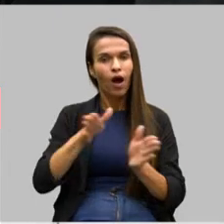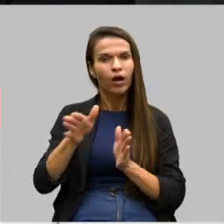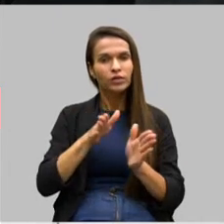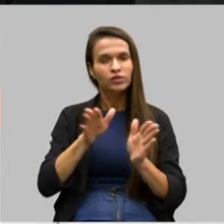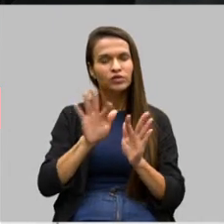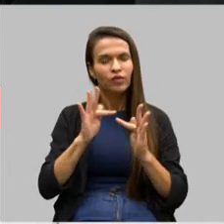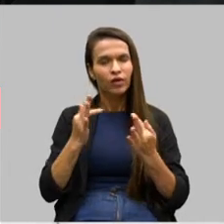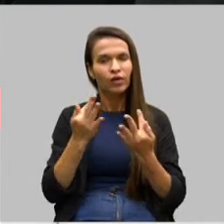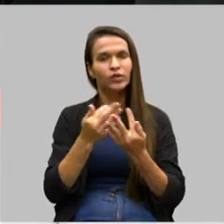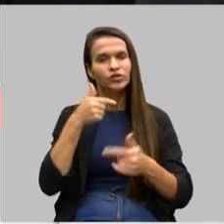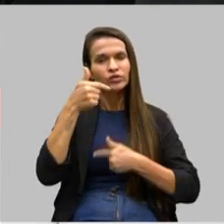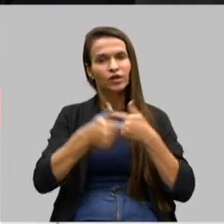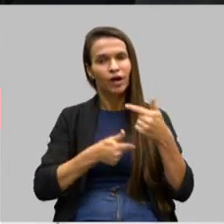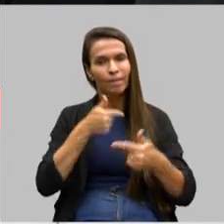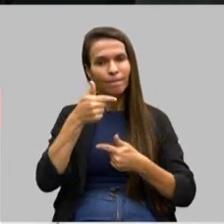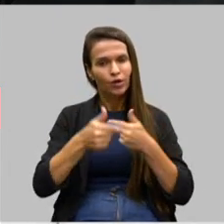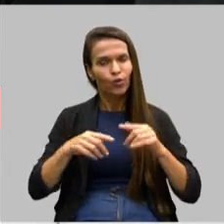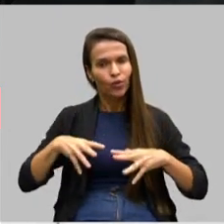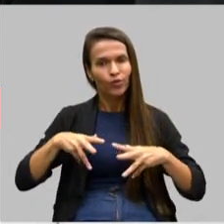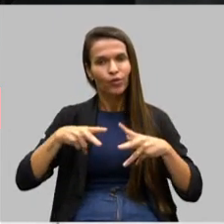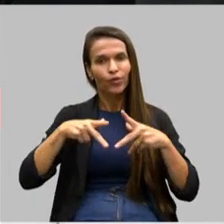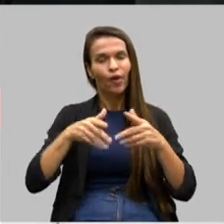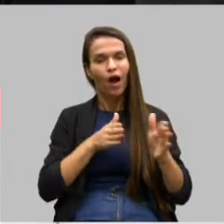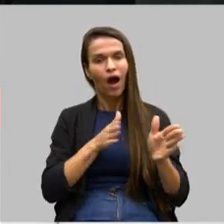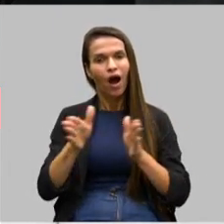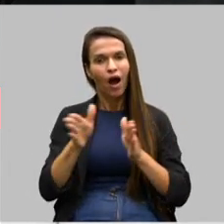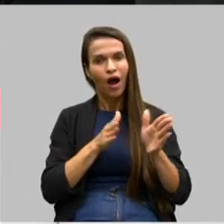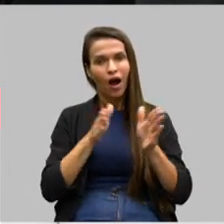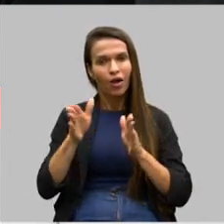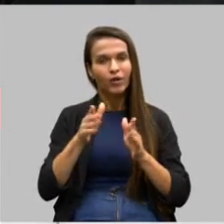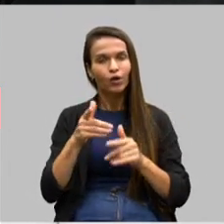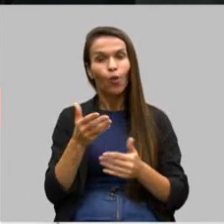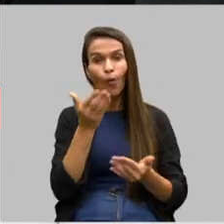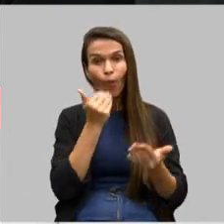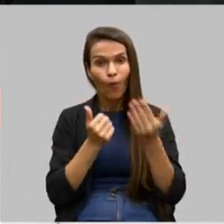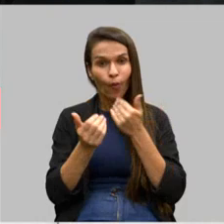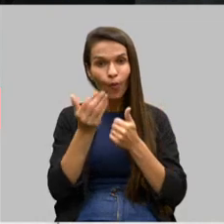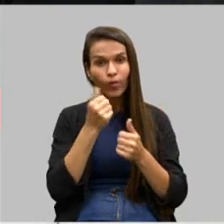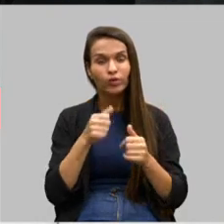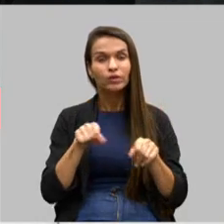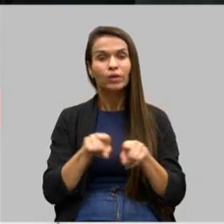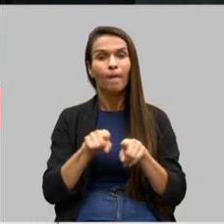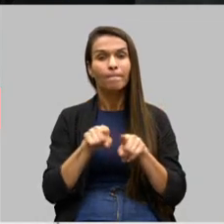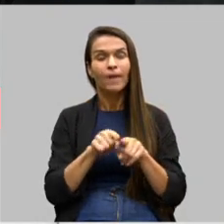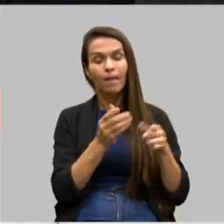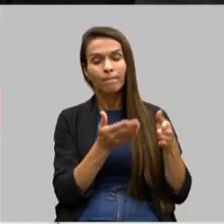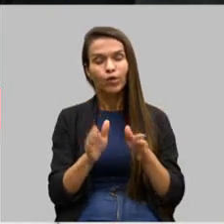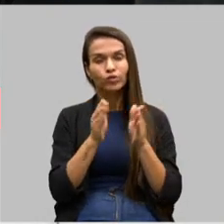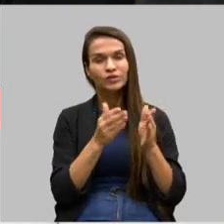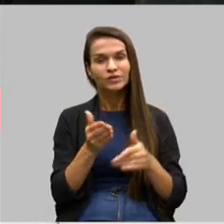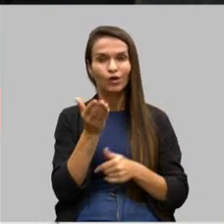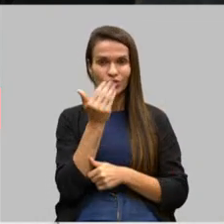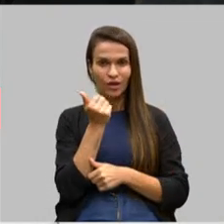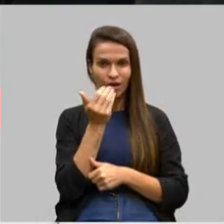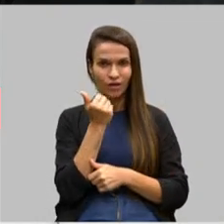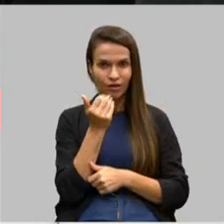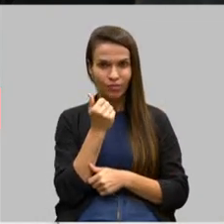famílias de trabalhadores e trabalhadoras, o acesso a água para consumo e para a produção de alimento. Né? Então, ainda